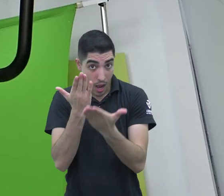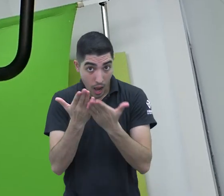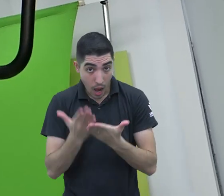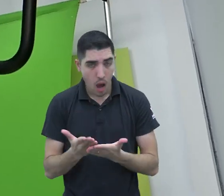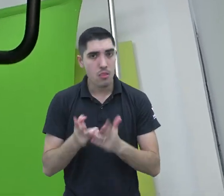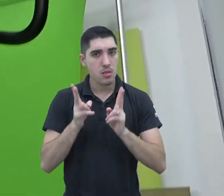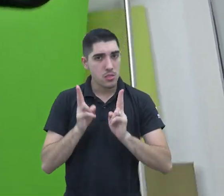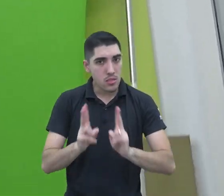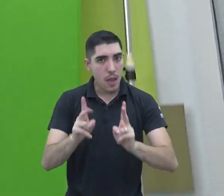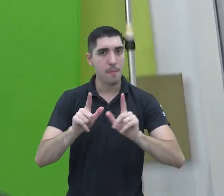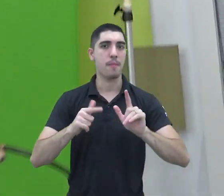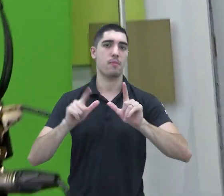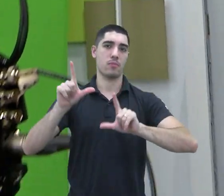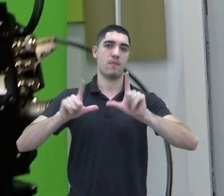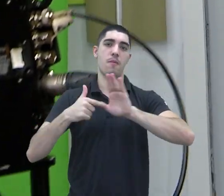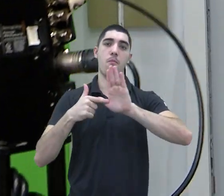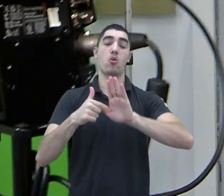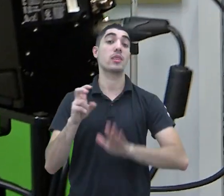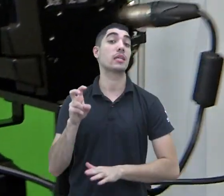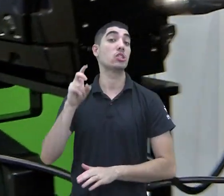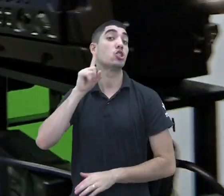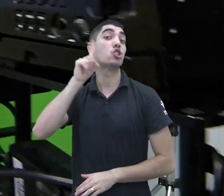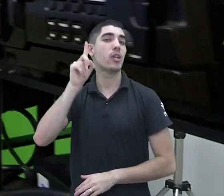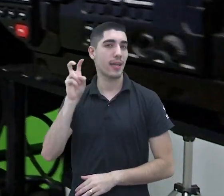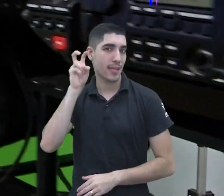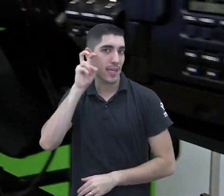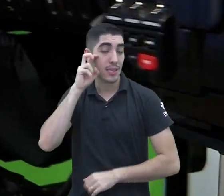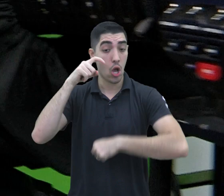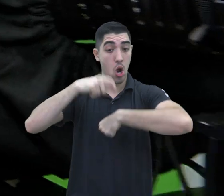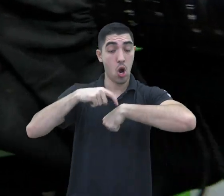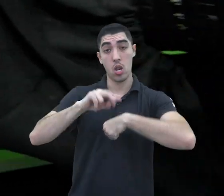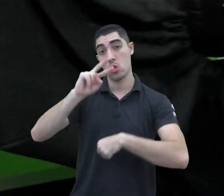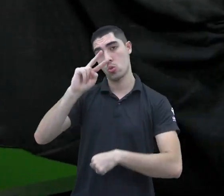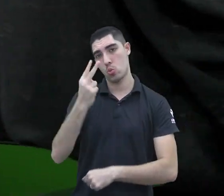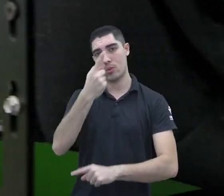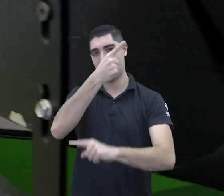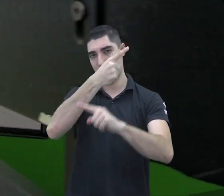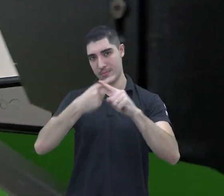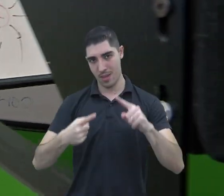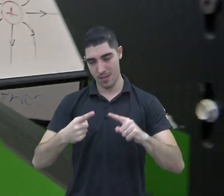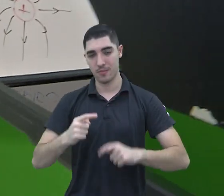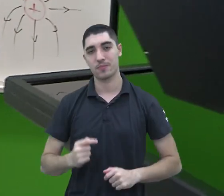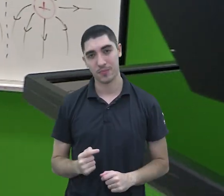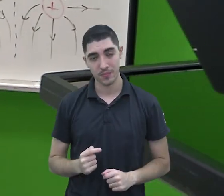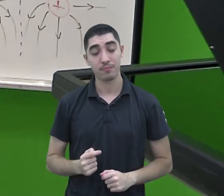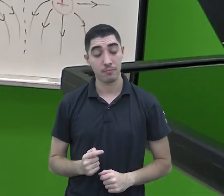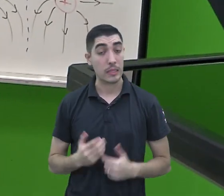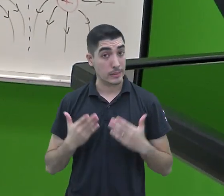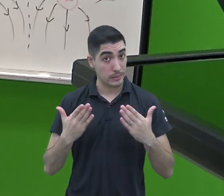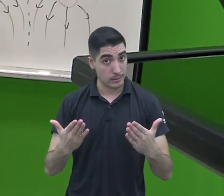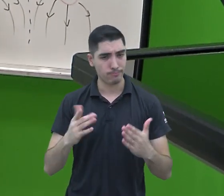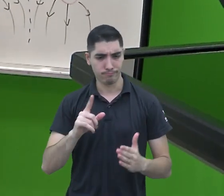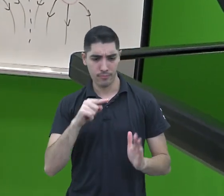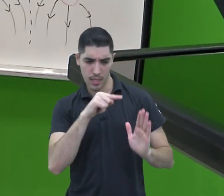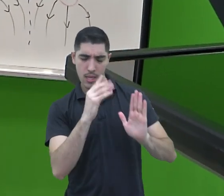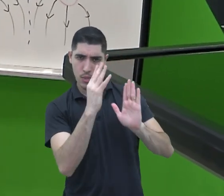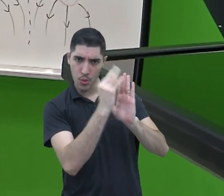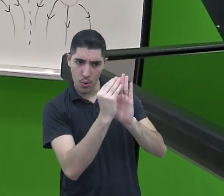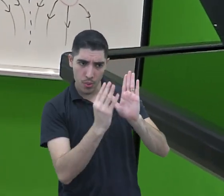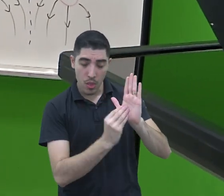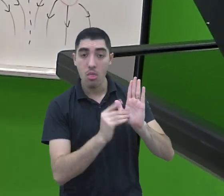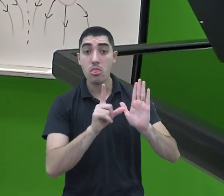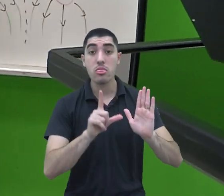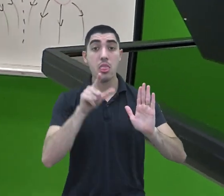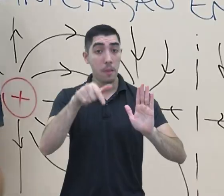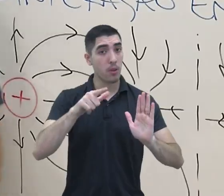As aulas inéditas são transmitidas sempre às quintas-feiras, às 14h30. Depois, todos